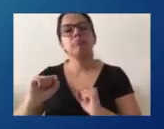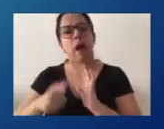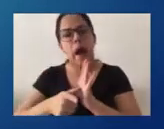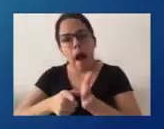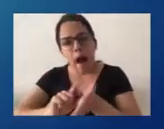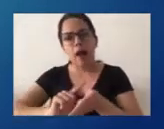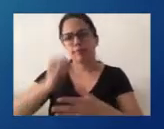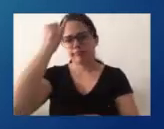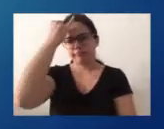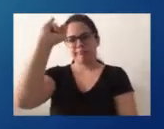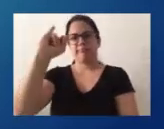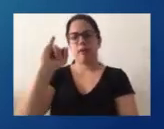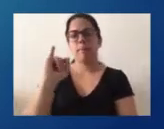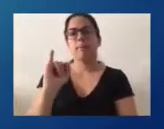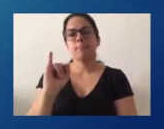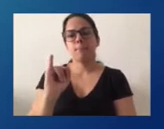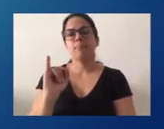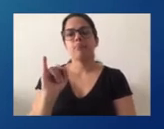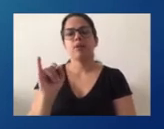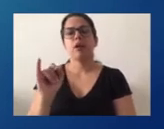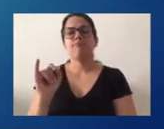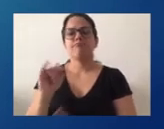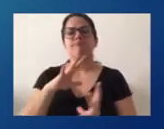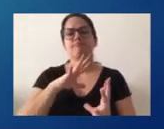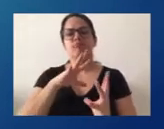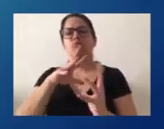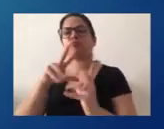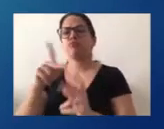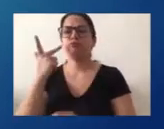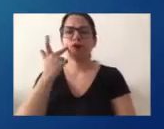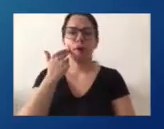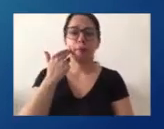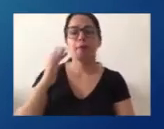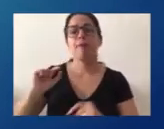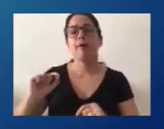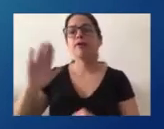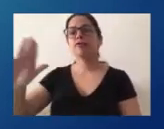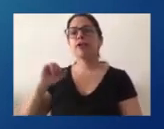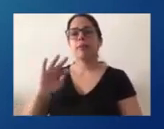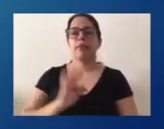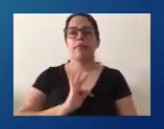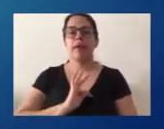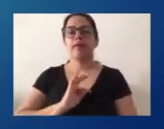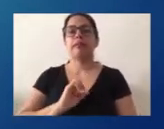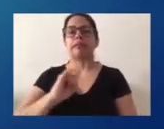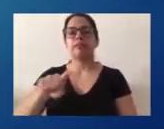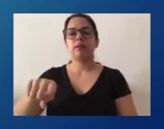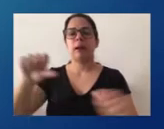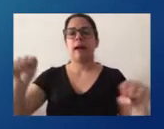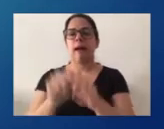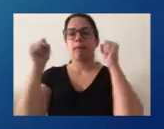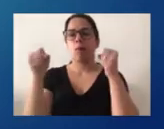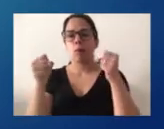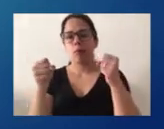ou realizados por pessoas não autorizadas pelo fabricante. Então, normalmente, gente, no mundo real, o que acontece? As pessoas só